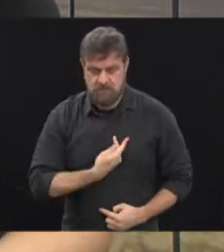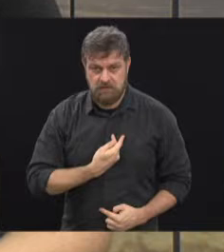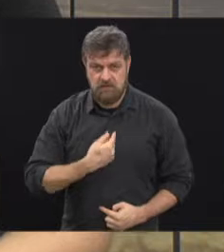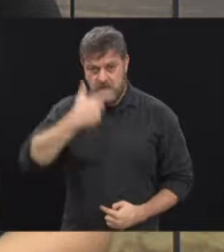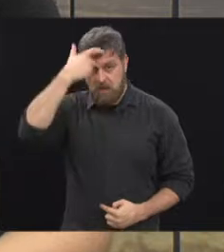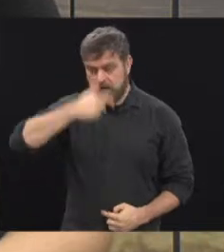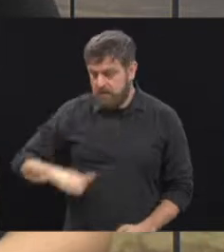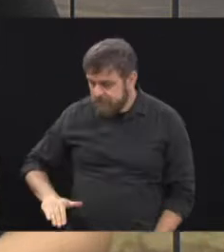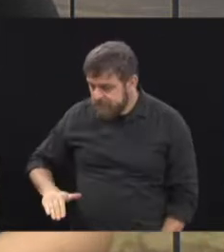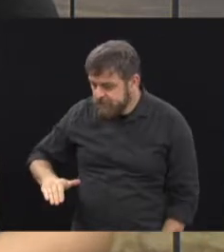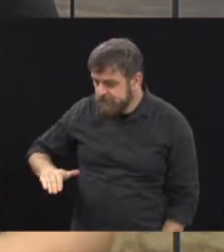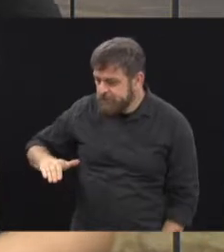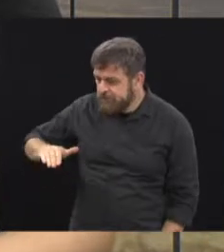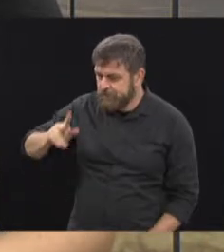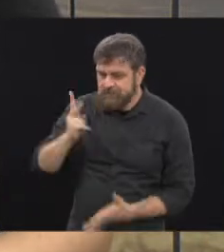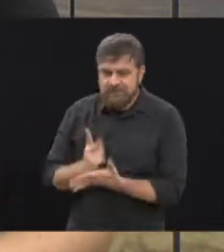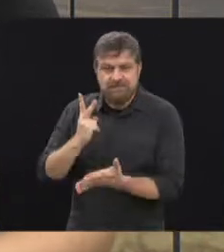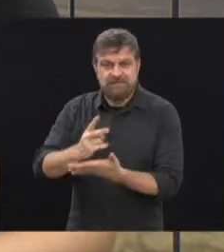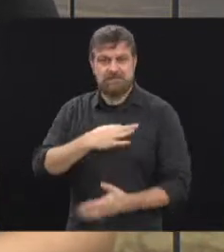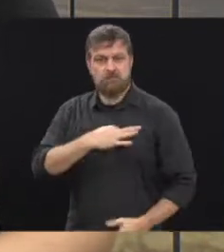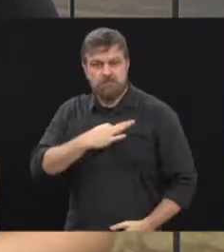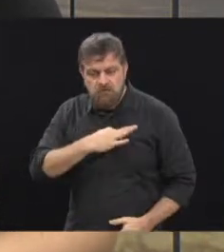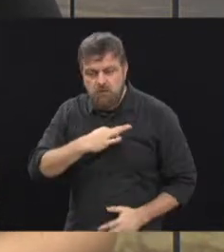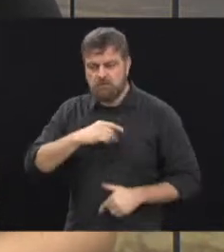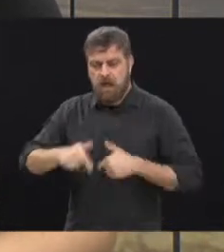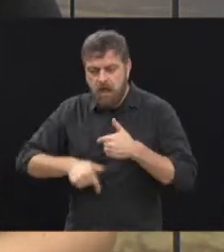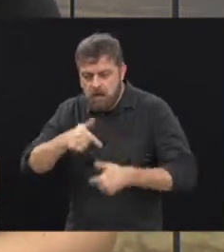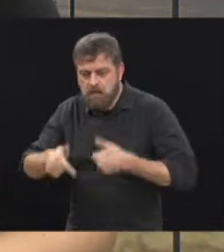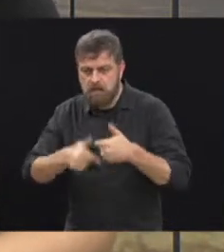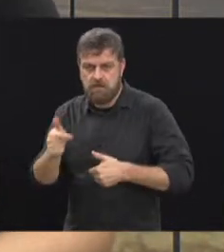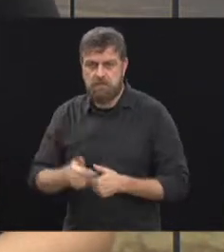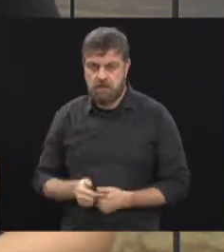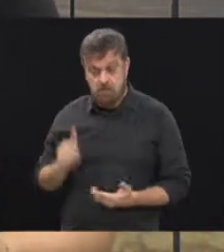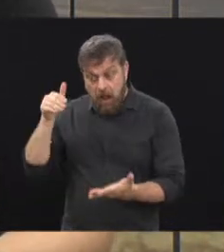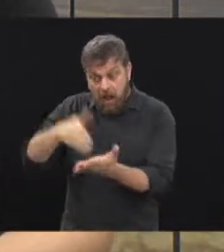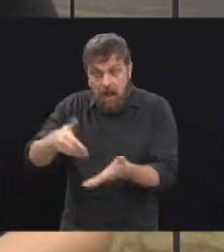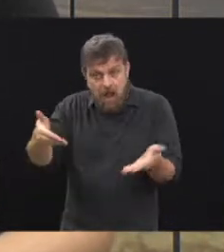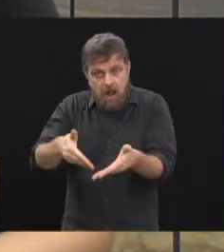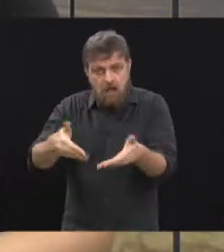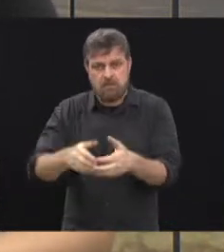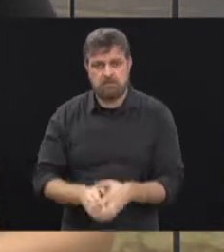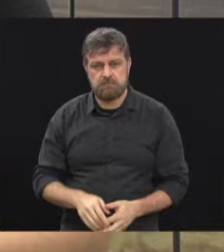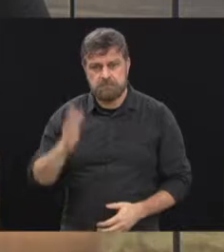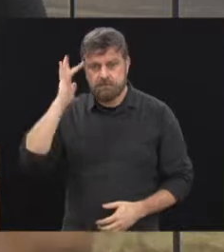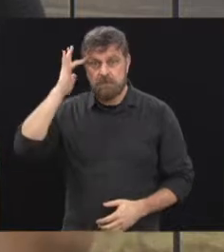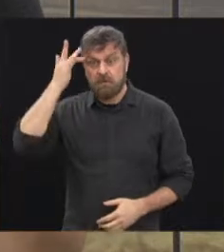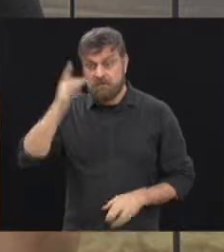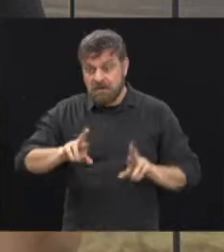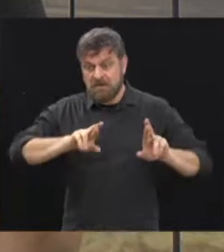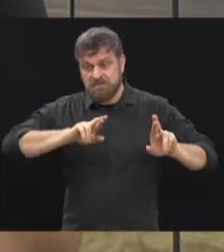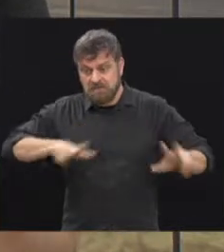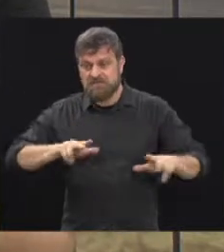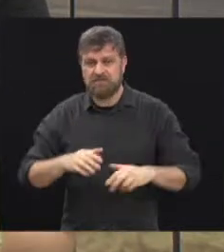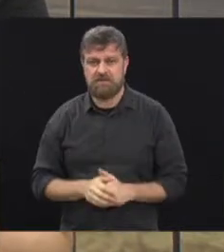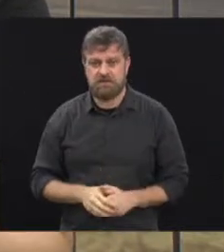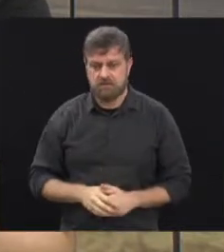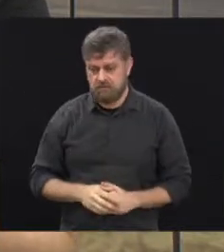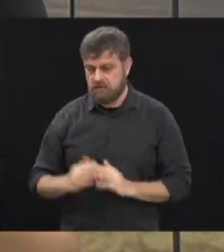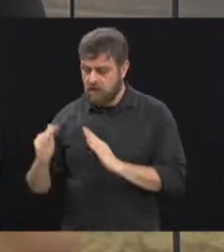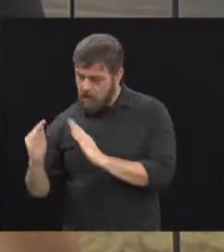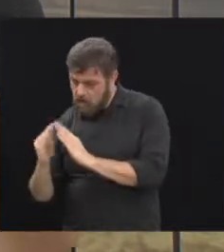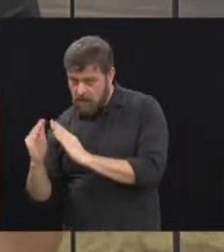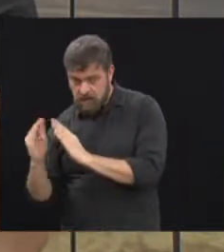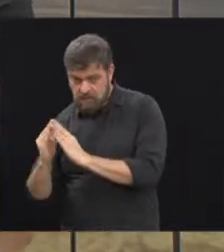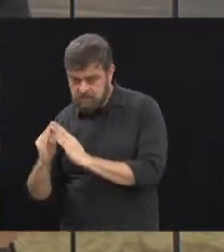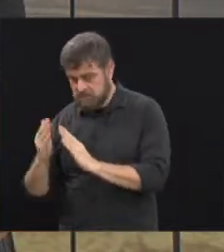trabalho voluntário, eu sempre gostei de fazer e continuo fazendo até hoje. Mas eu acho muito diferente a gente sair da nossa